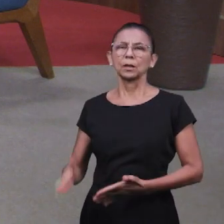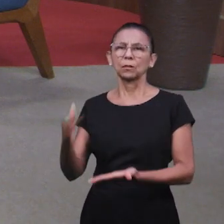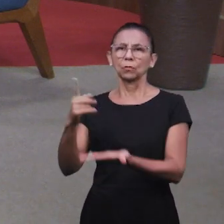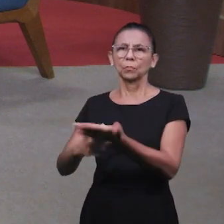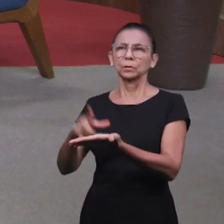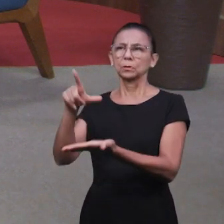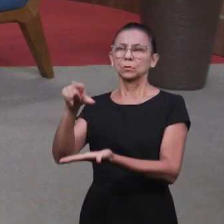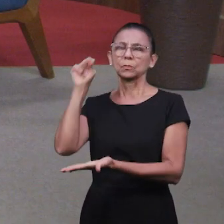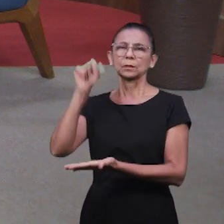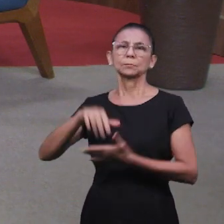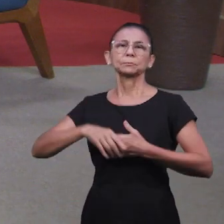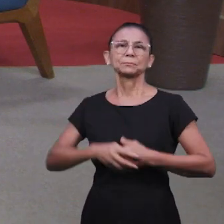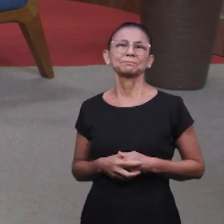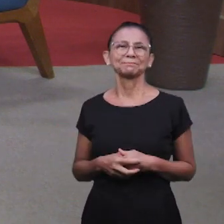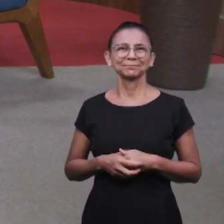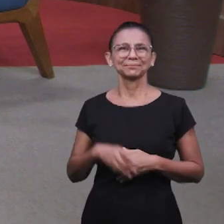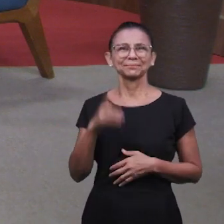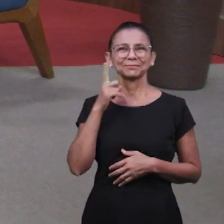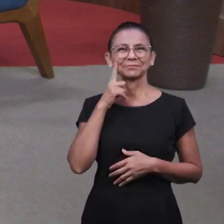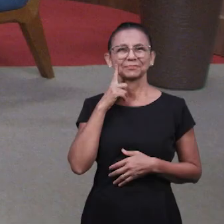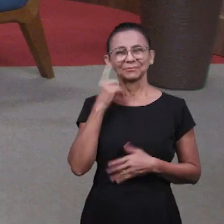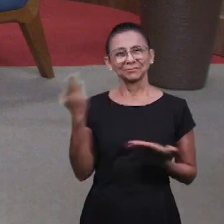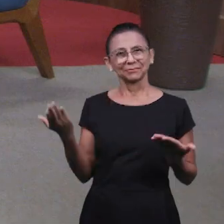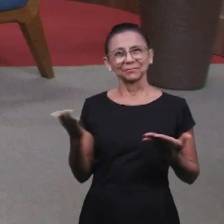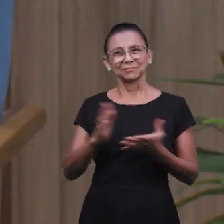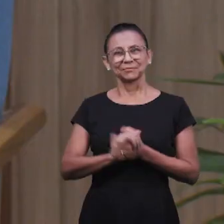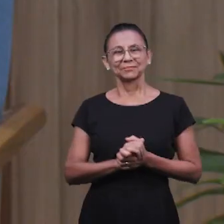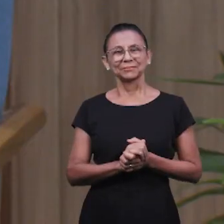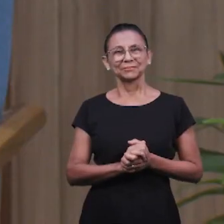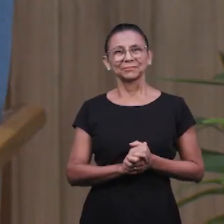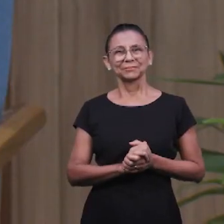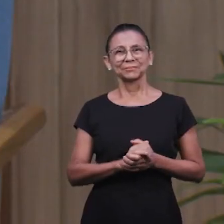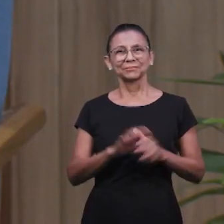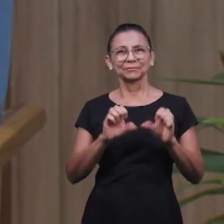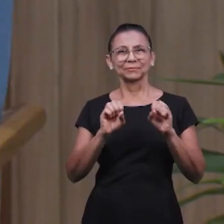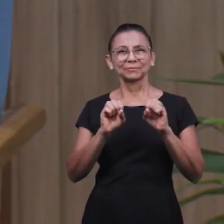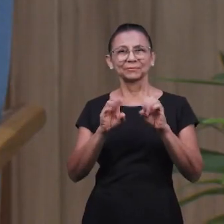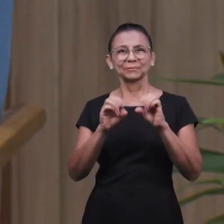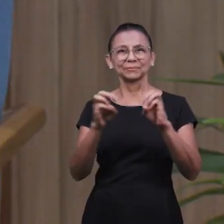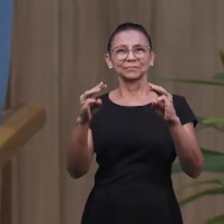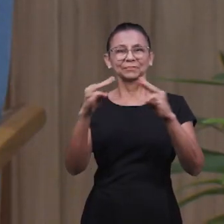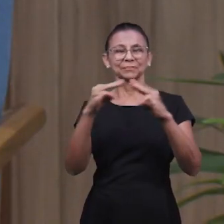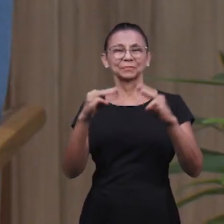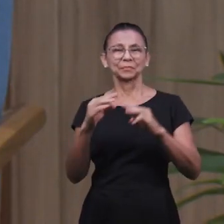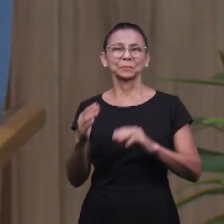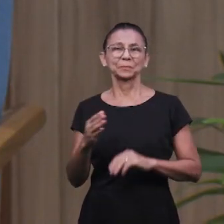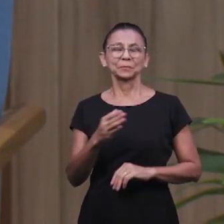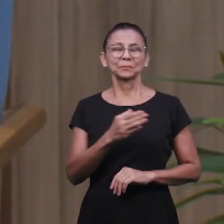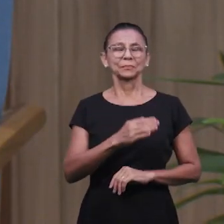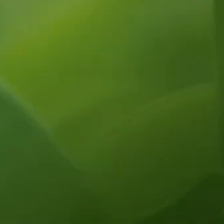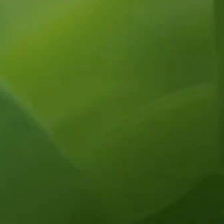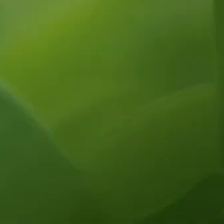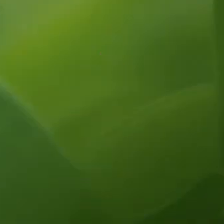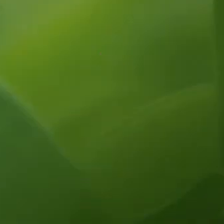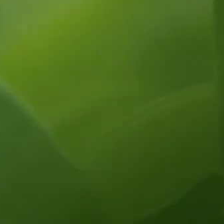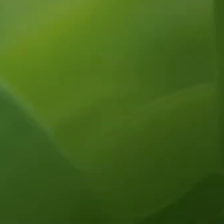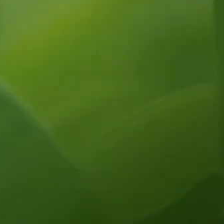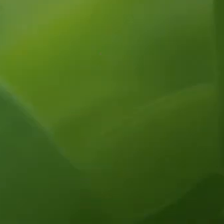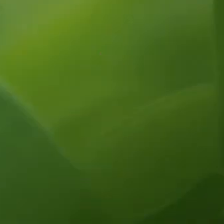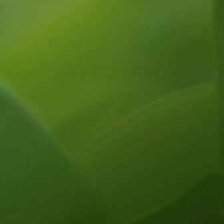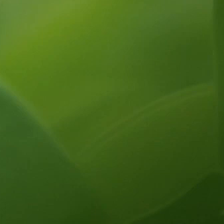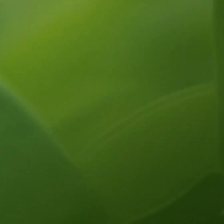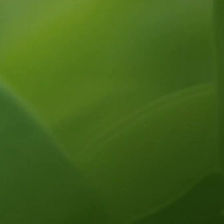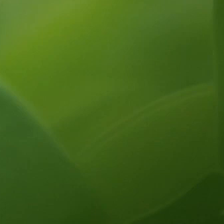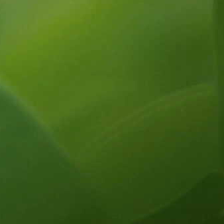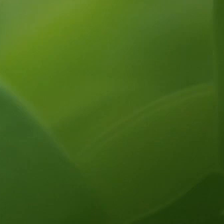tema A Definição do Servo Fiel. Agora você fica com o quadro Lições do Manaim.